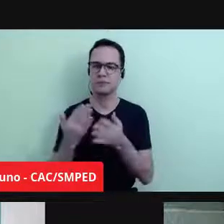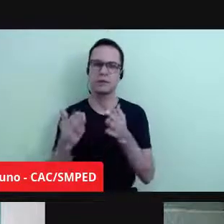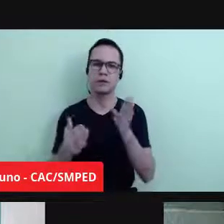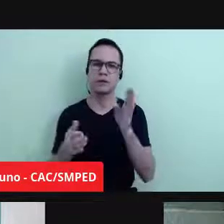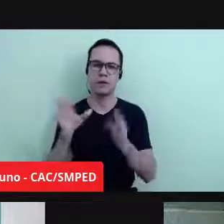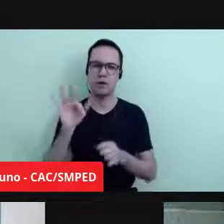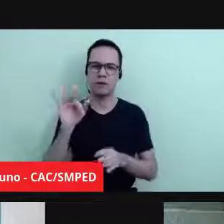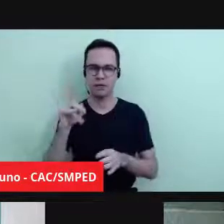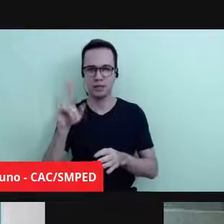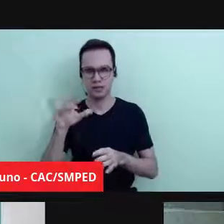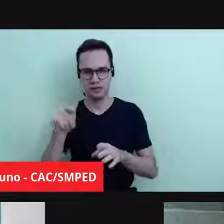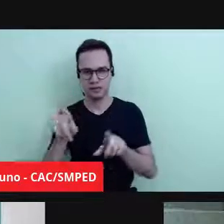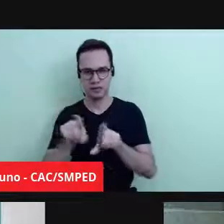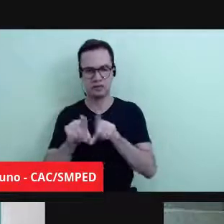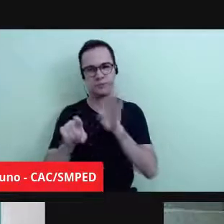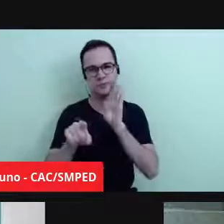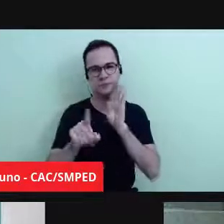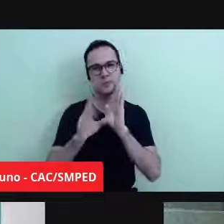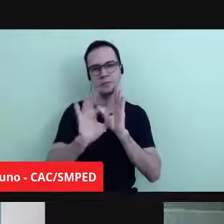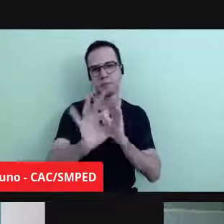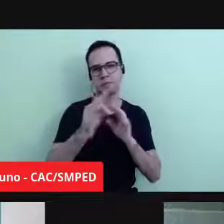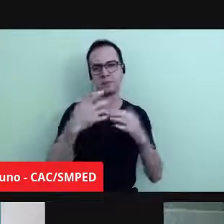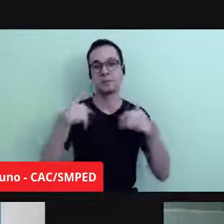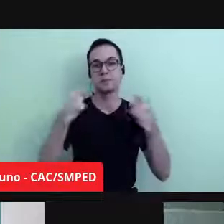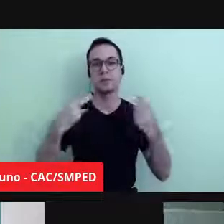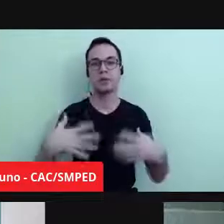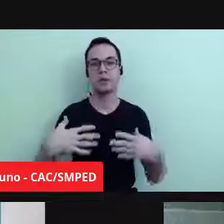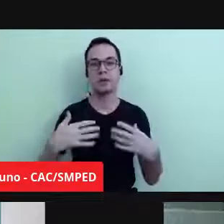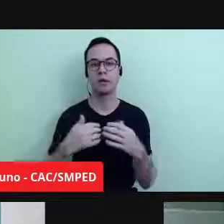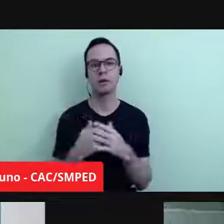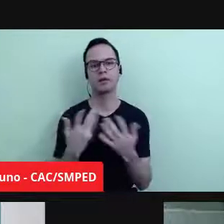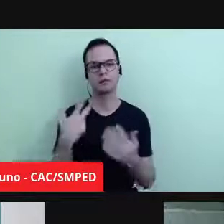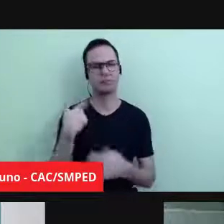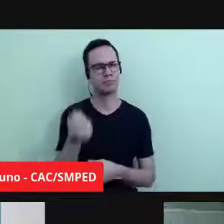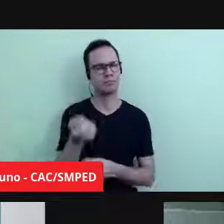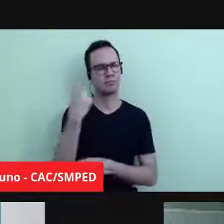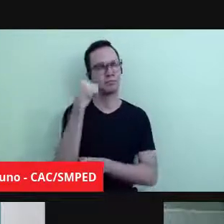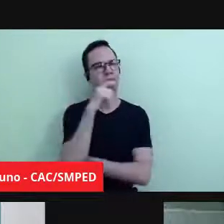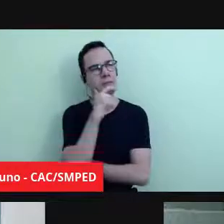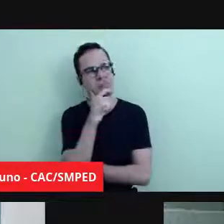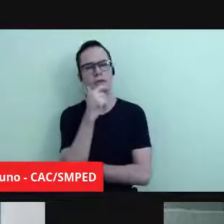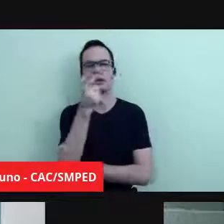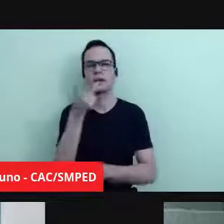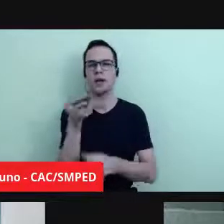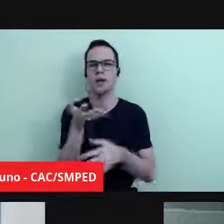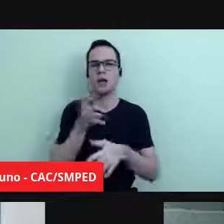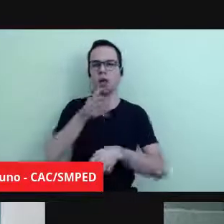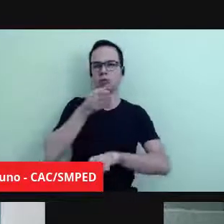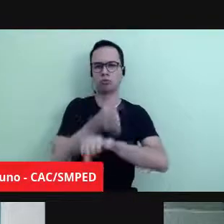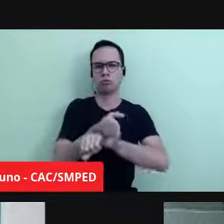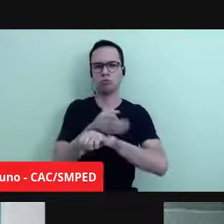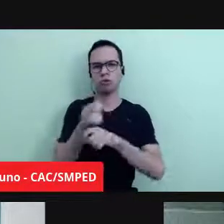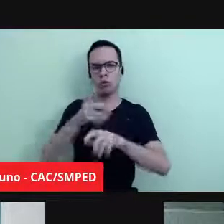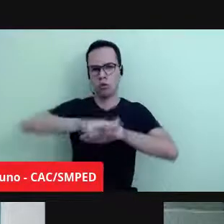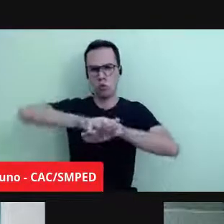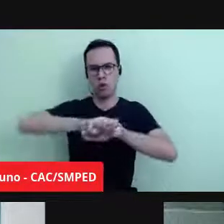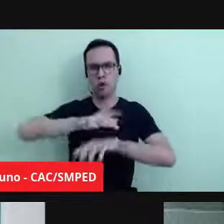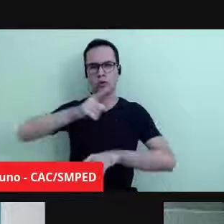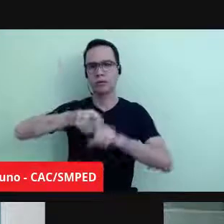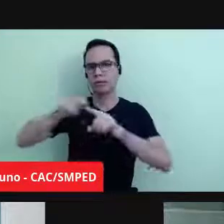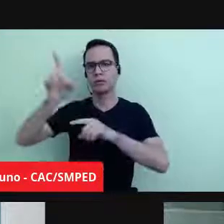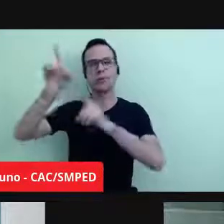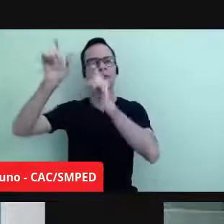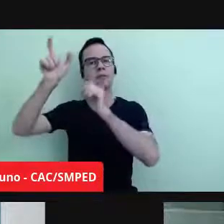Bruno, e dizer que é isso, né? O que é até estranho a gente falar de inclusão, porque pessoas com deficiência fazem parte